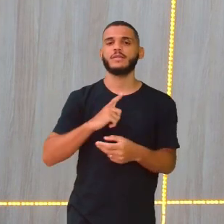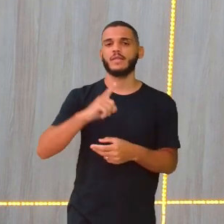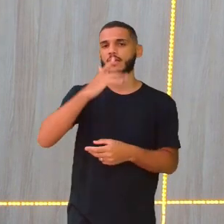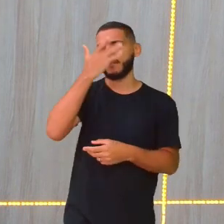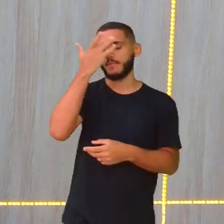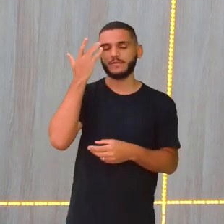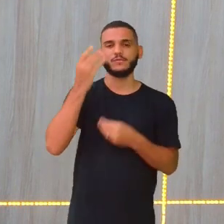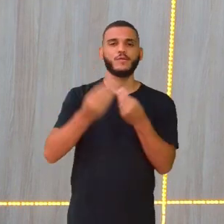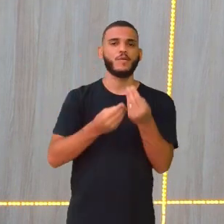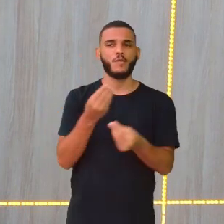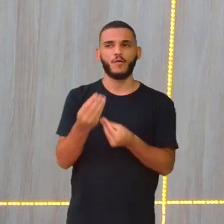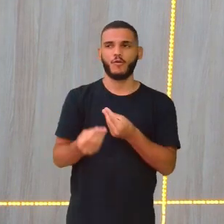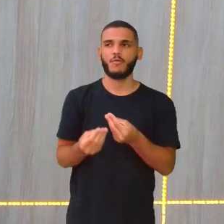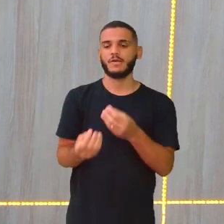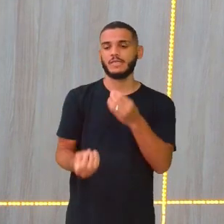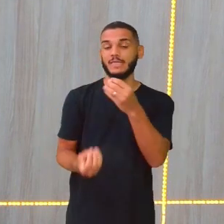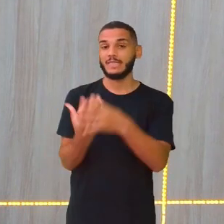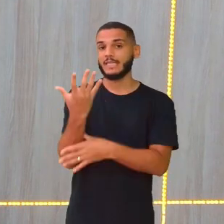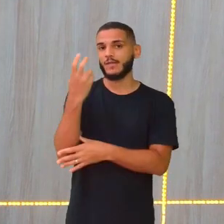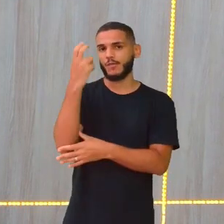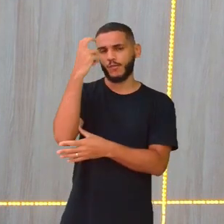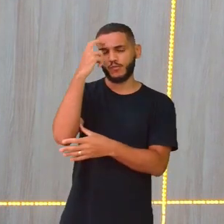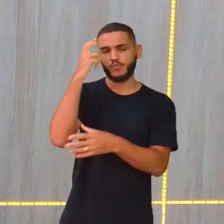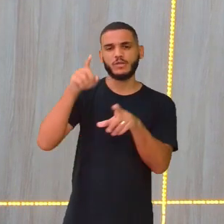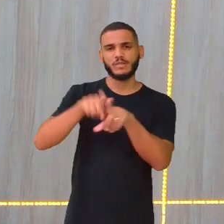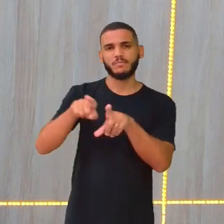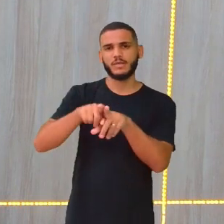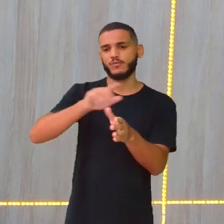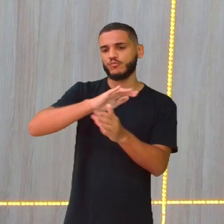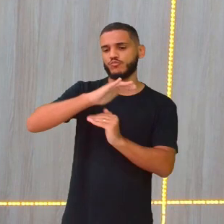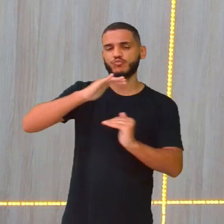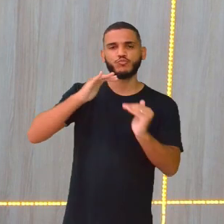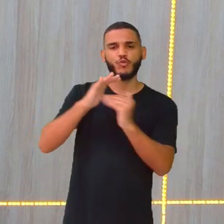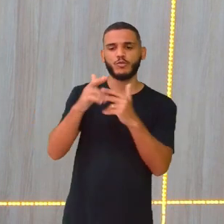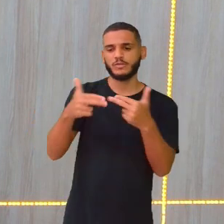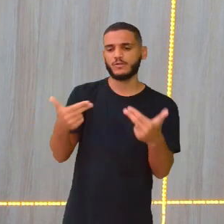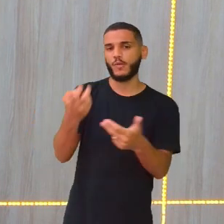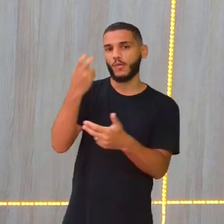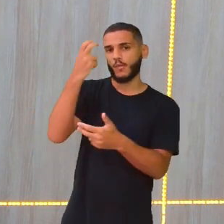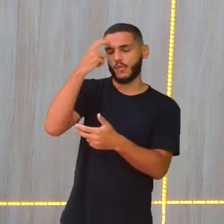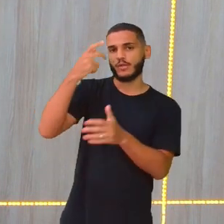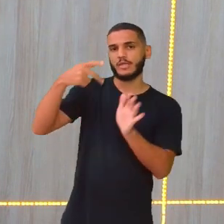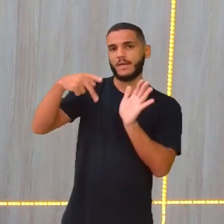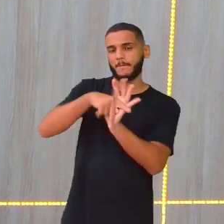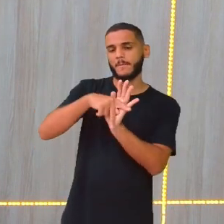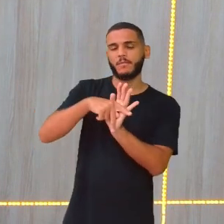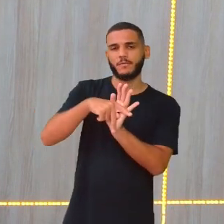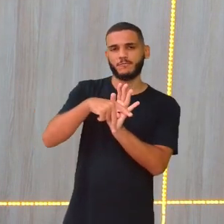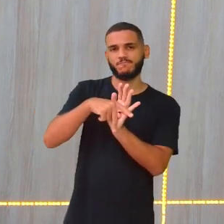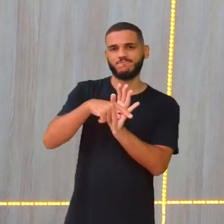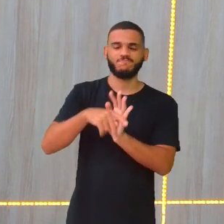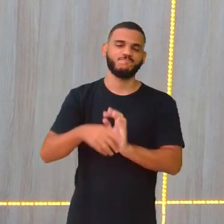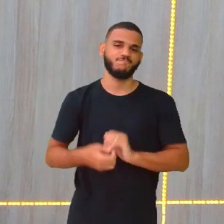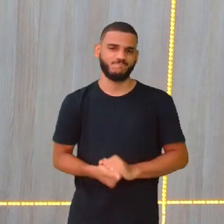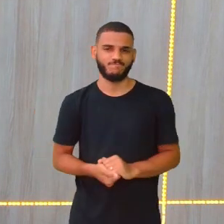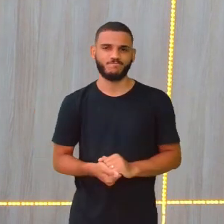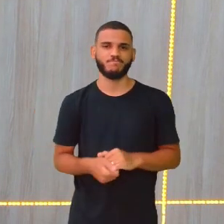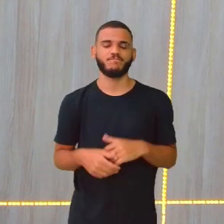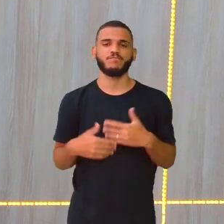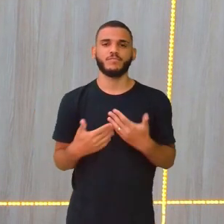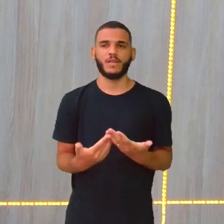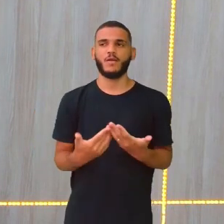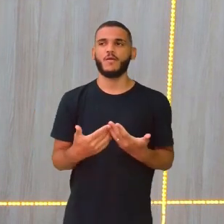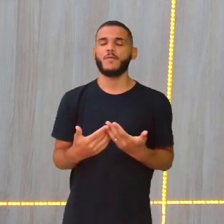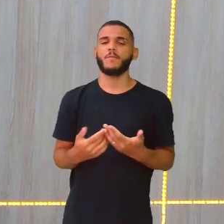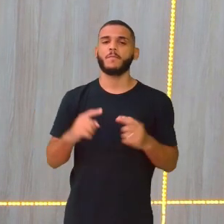negras produzindo cultura, produzindo todos esses produtos culturais por um outro viés, né? Que aí